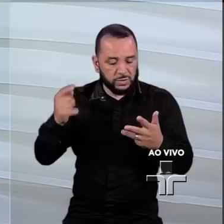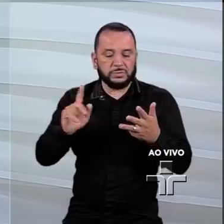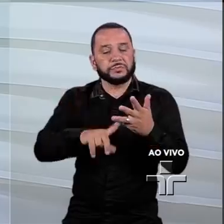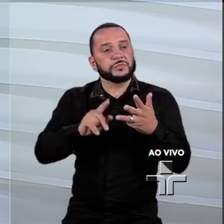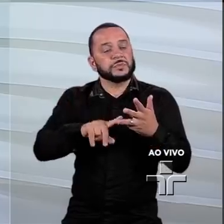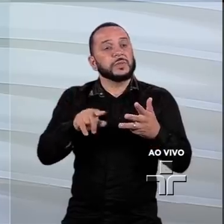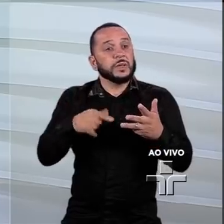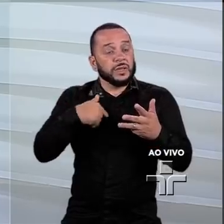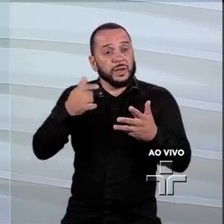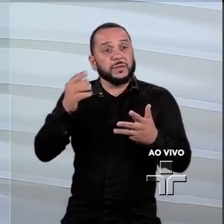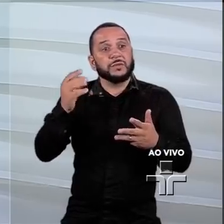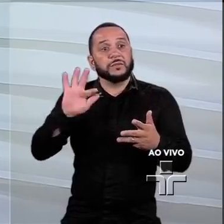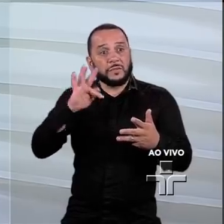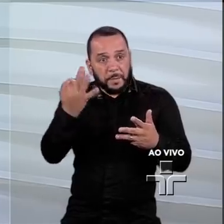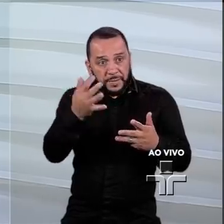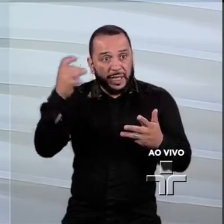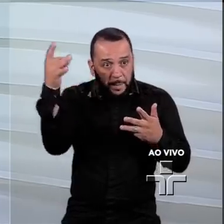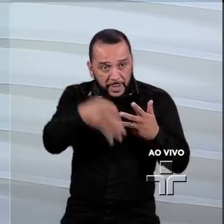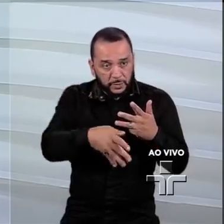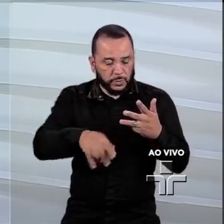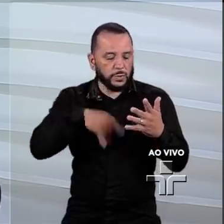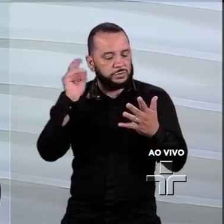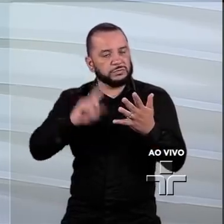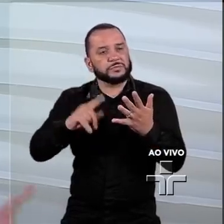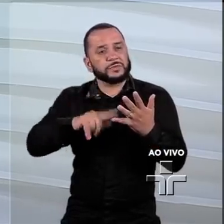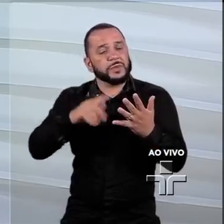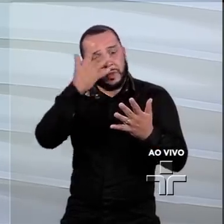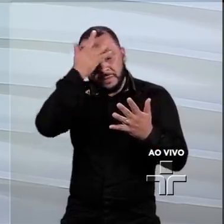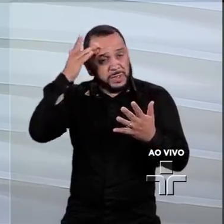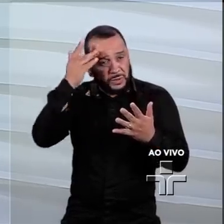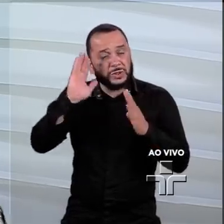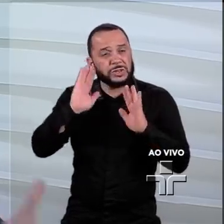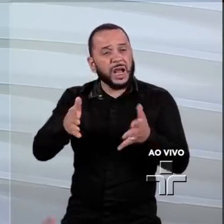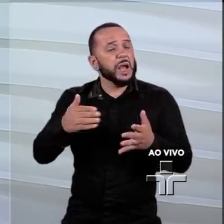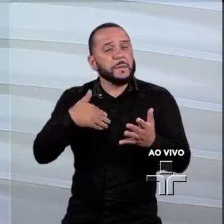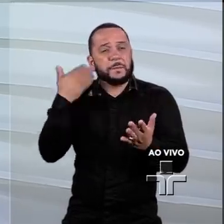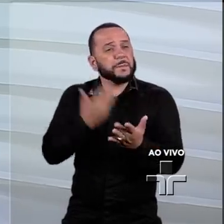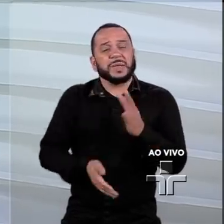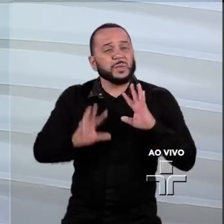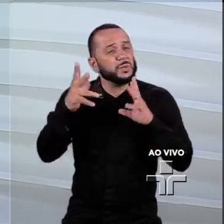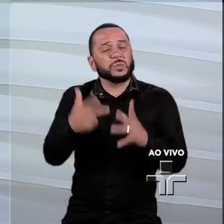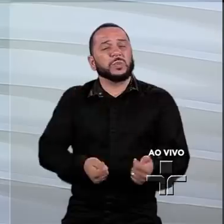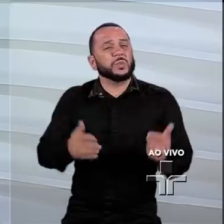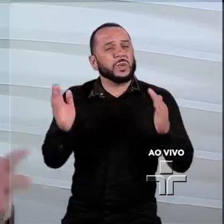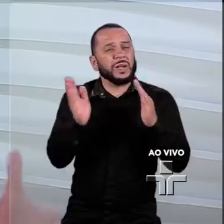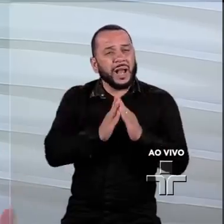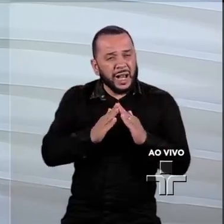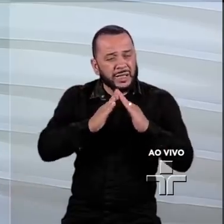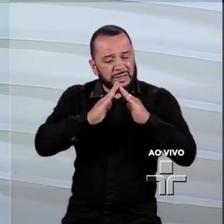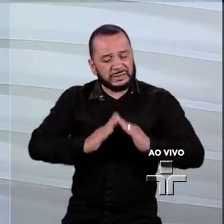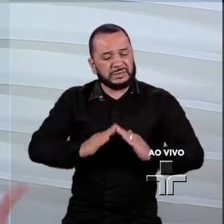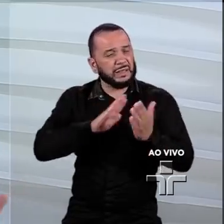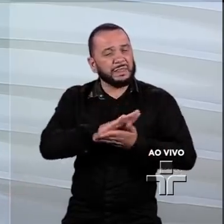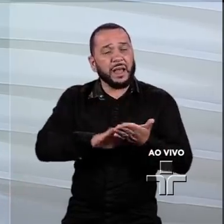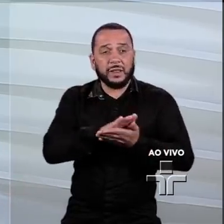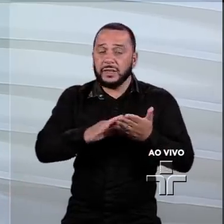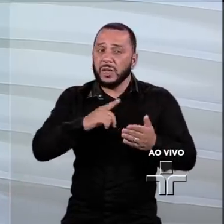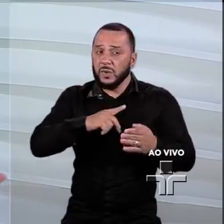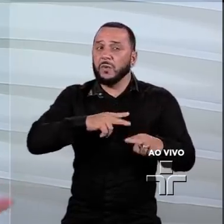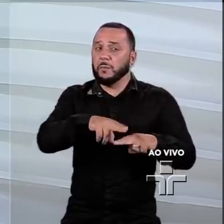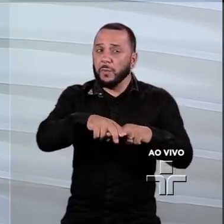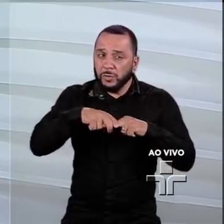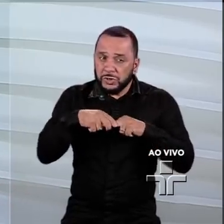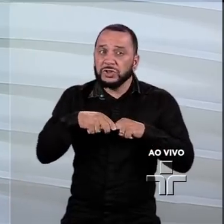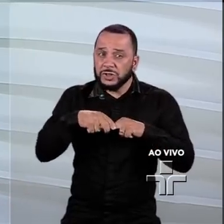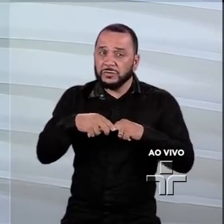abandonadas pela família, nós estamos falando de pessoas que perderam tudo e que não têm aonde morar. Então, há inúmeras razões para as quais ela